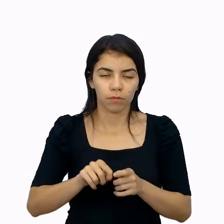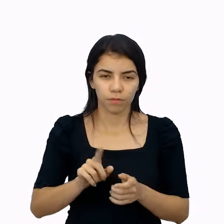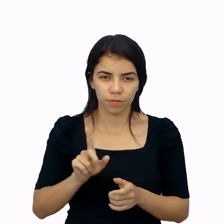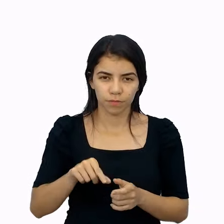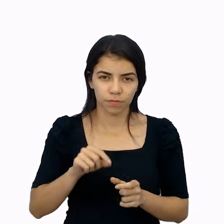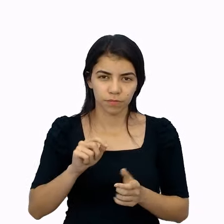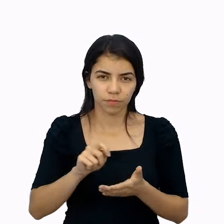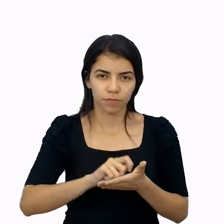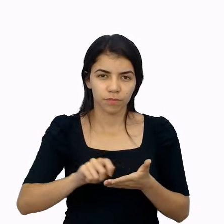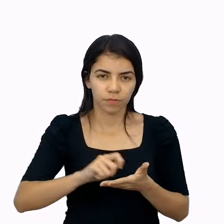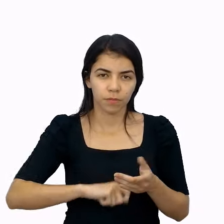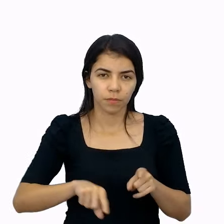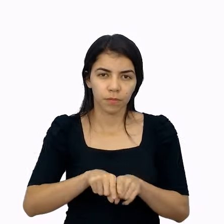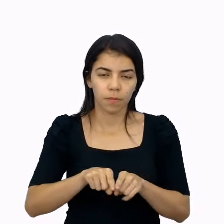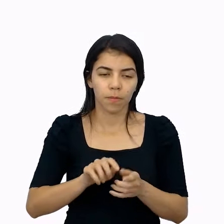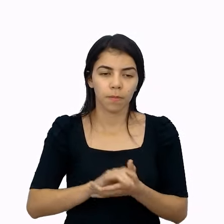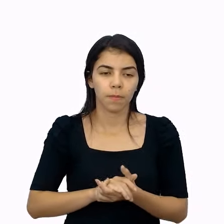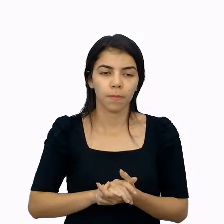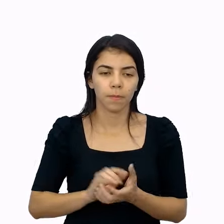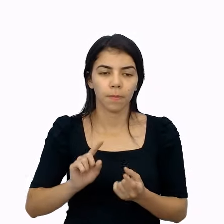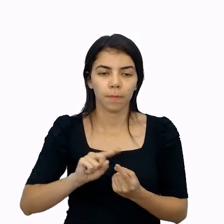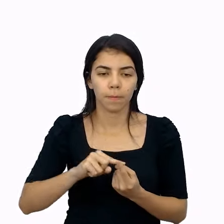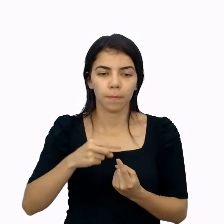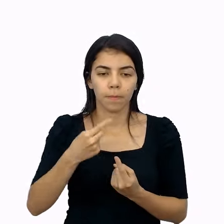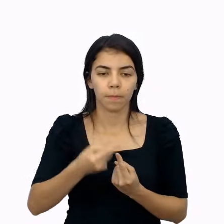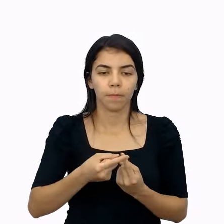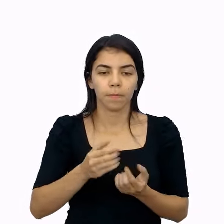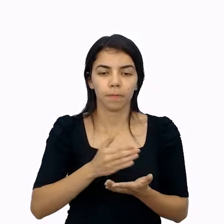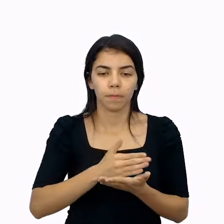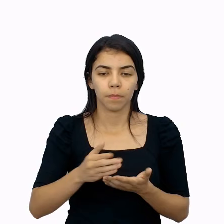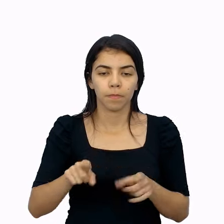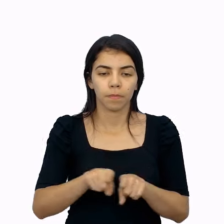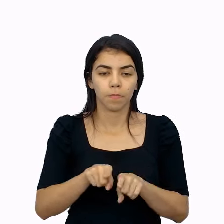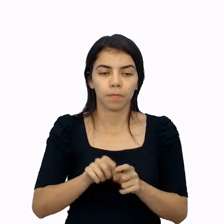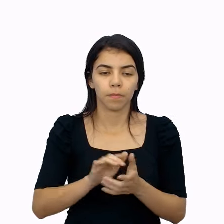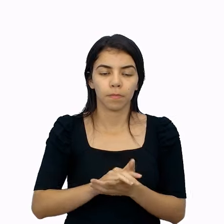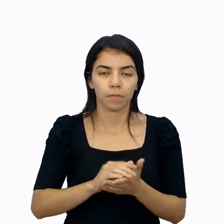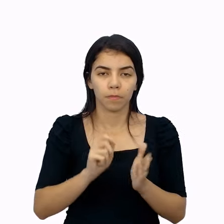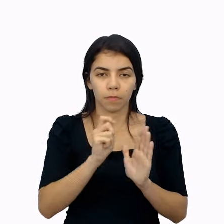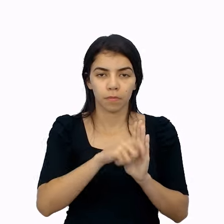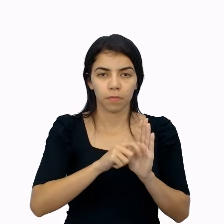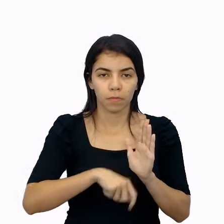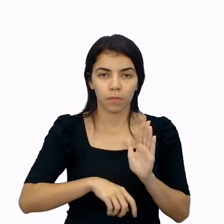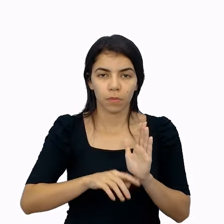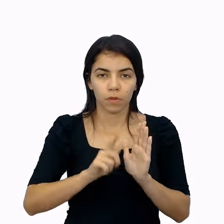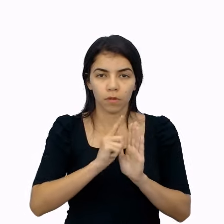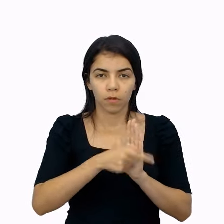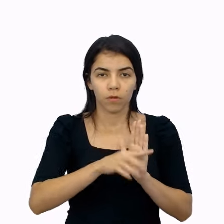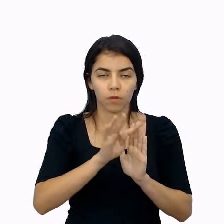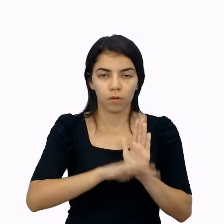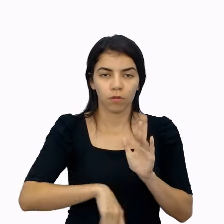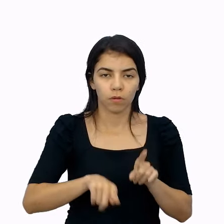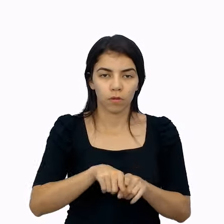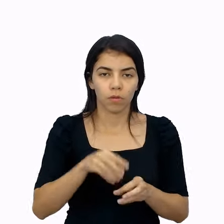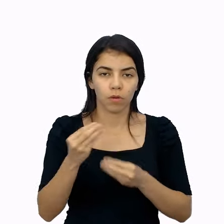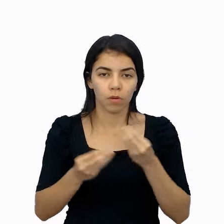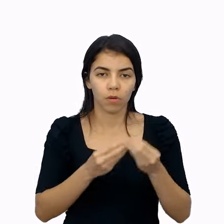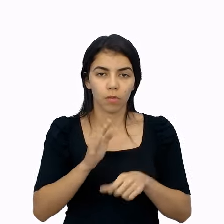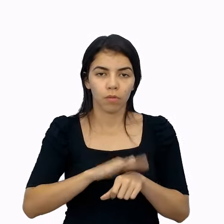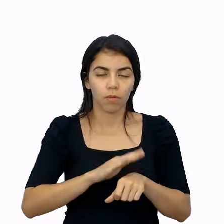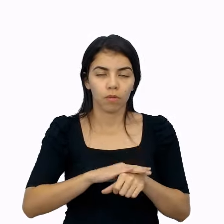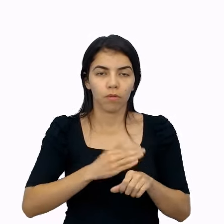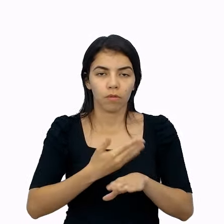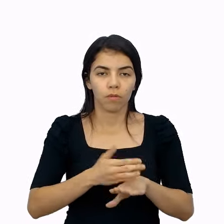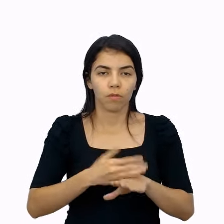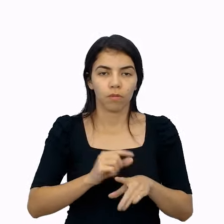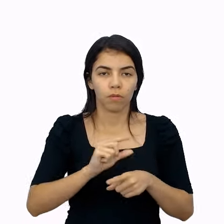a escrita também, né, a partir das habilidades essenciais, apontamos os gêneros textuais que serão trabalhados agora